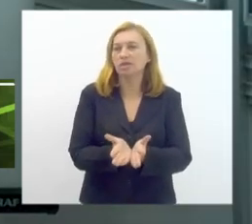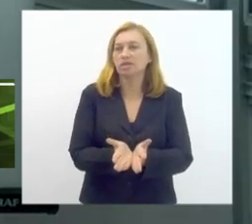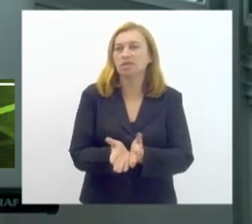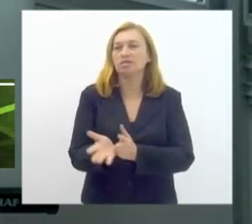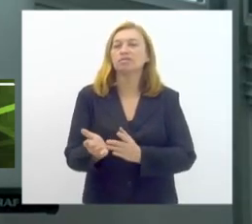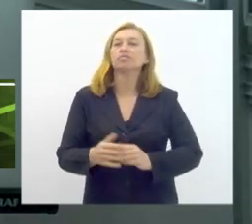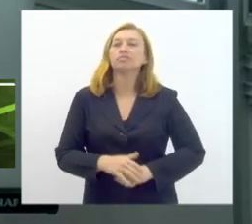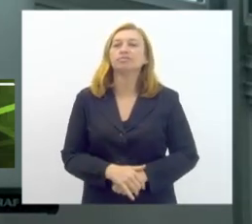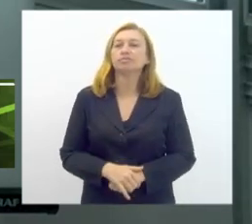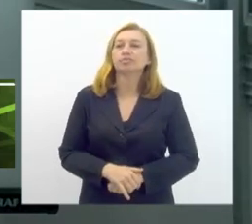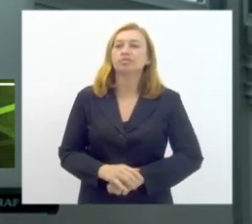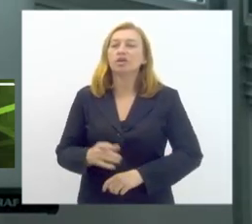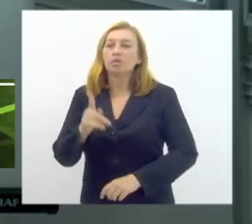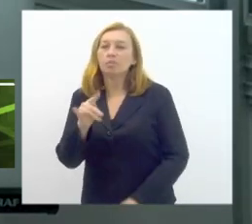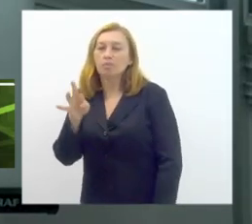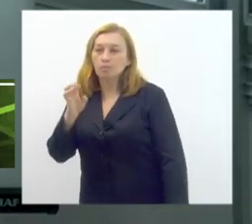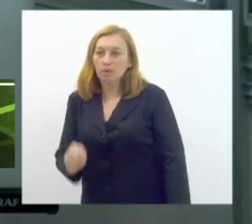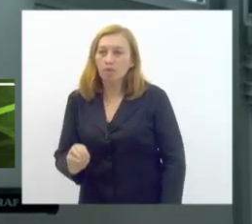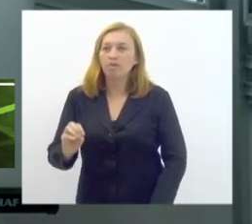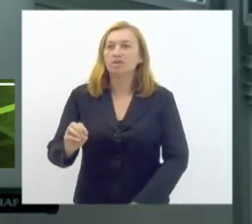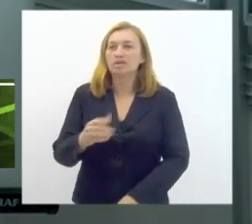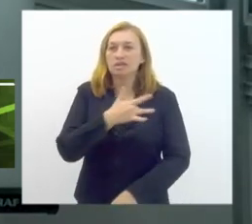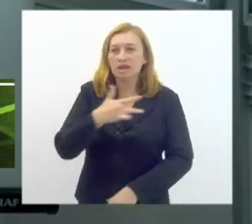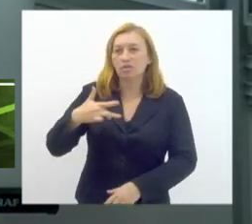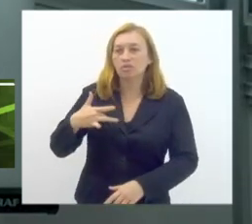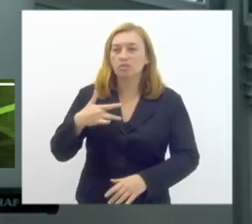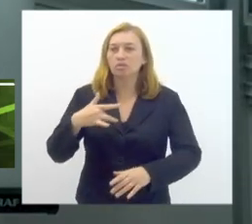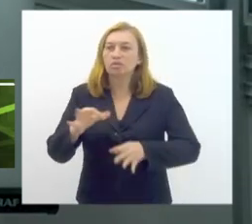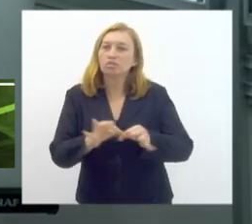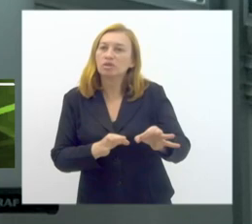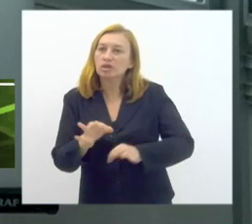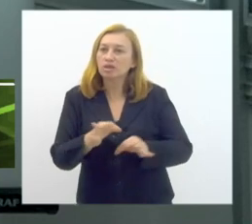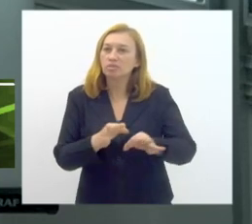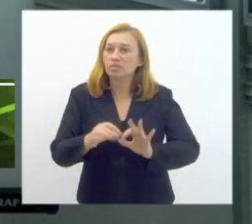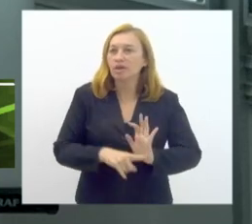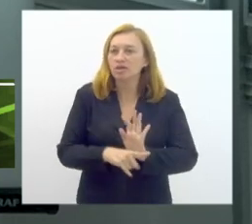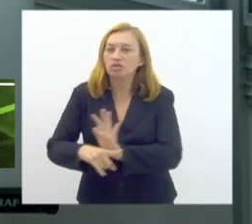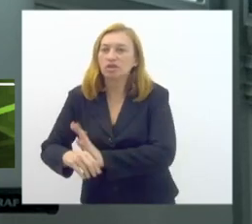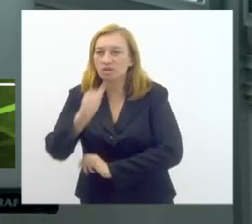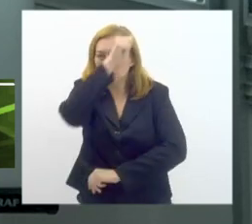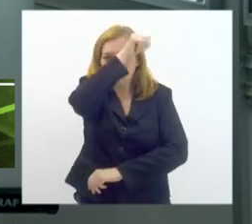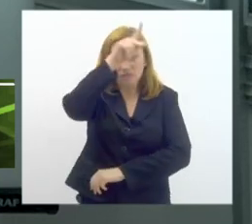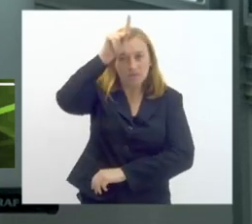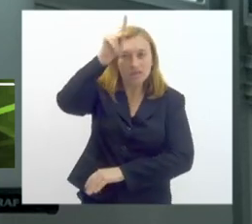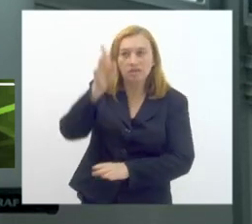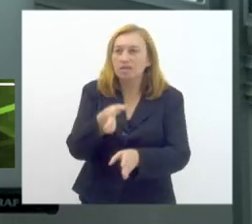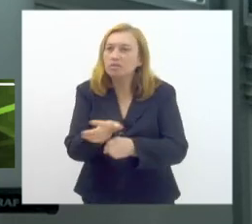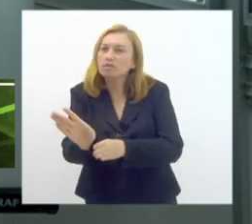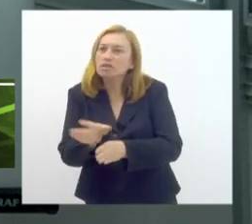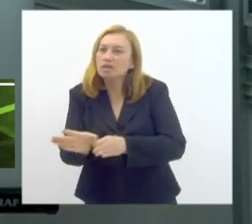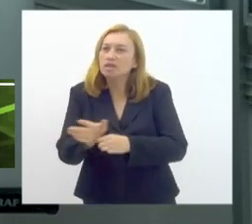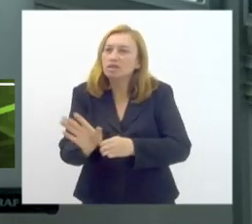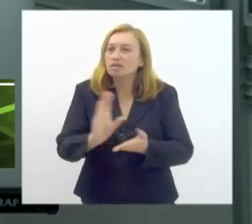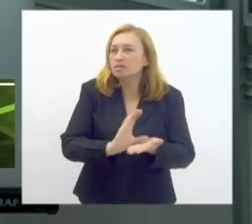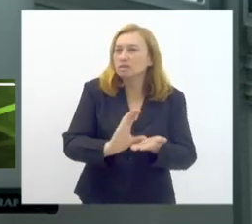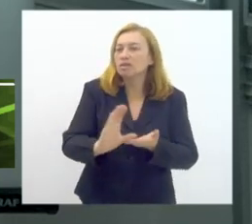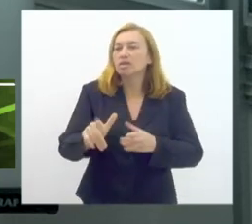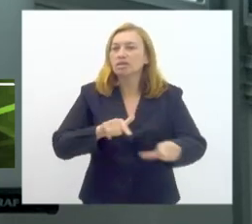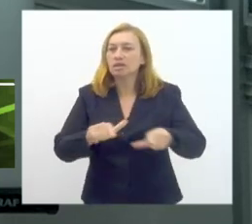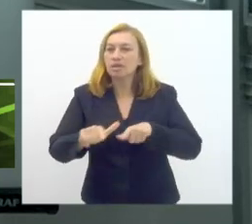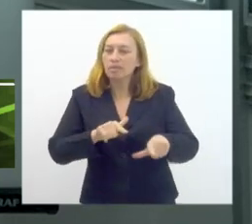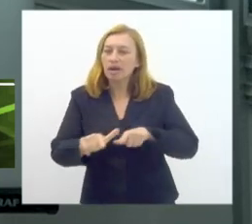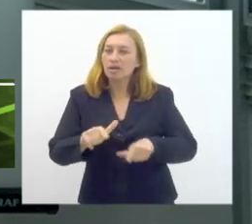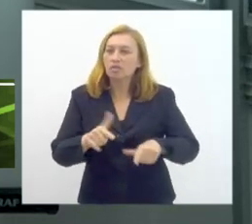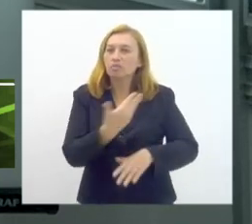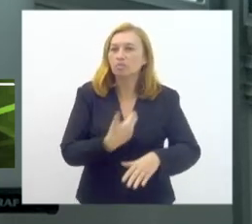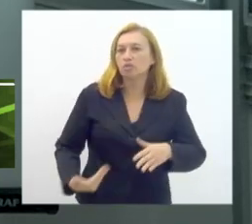social. ProSaúde. Programa disponibilizado para beneficiar as prefeituras, auxiliando na entrega de serviços públicos de